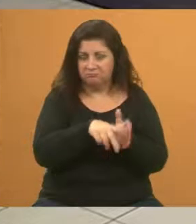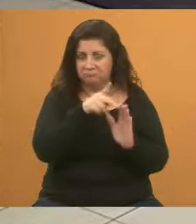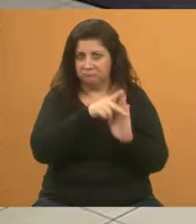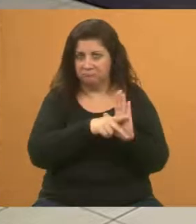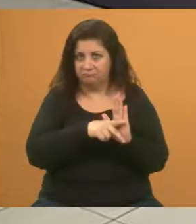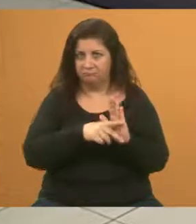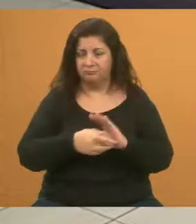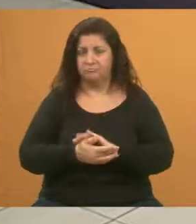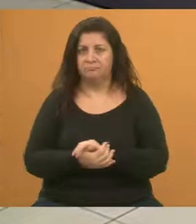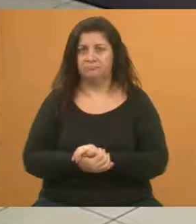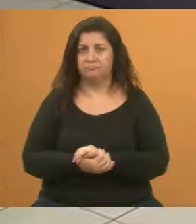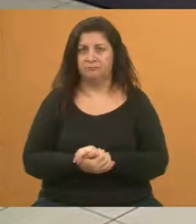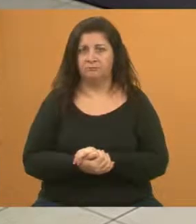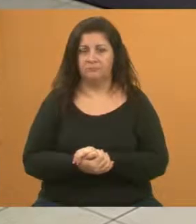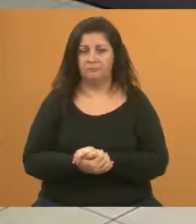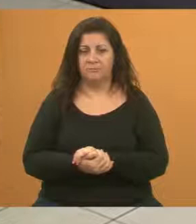projeto.